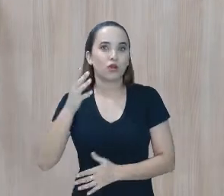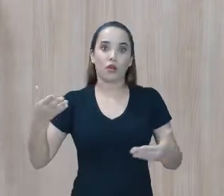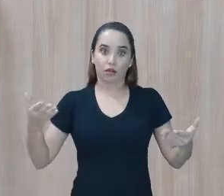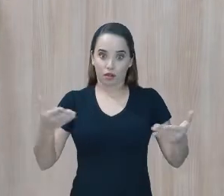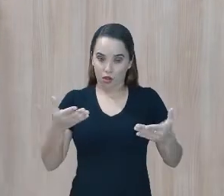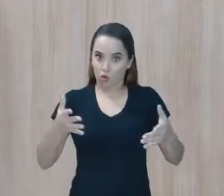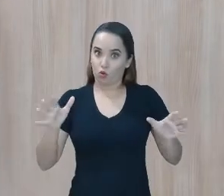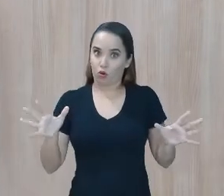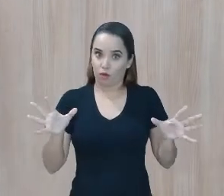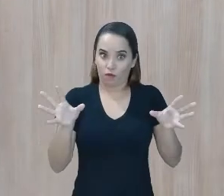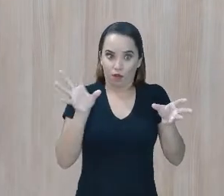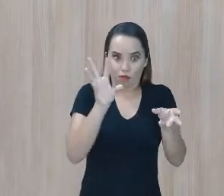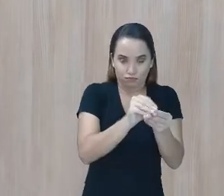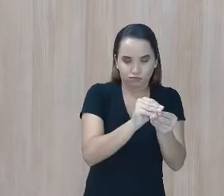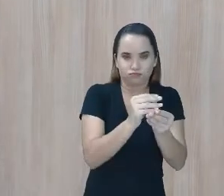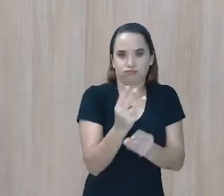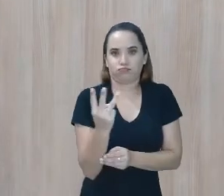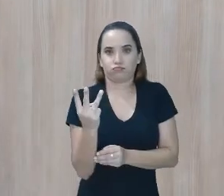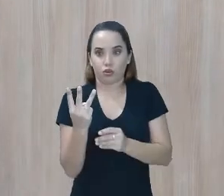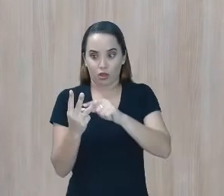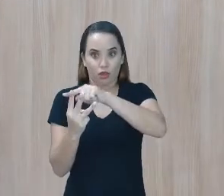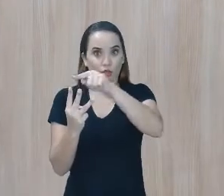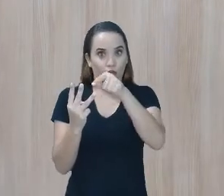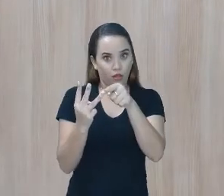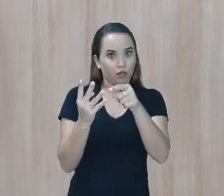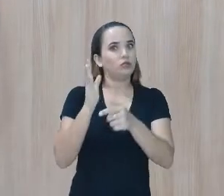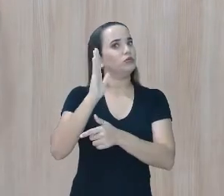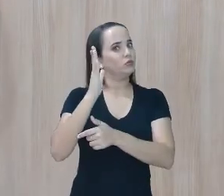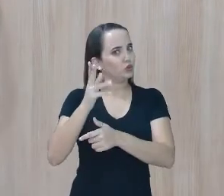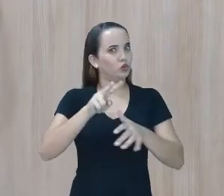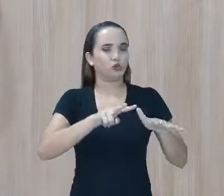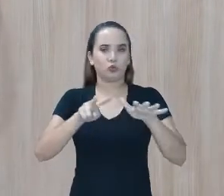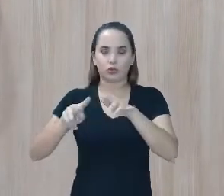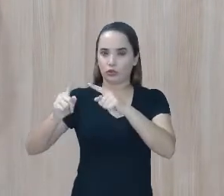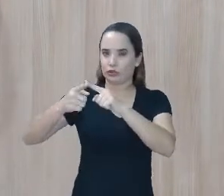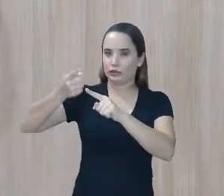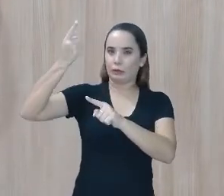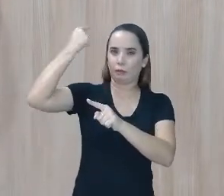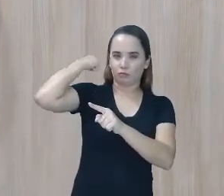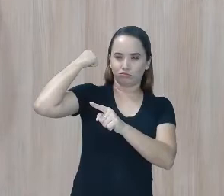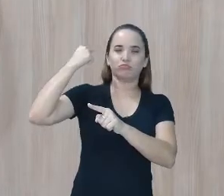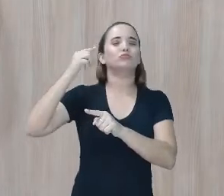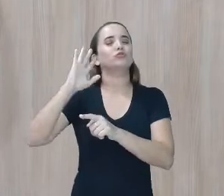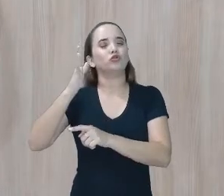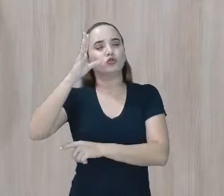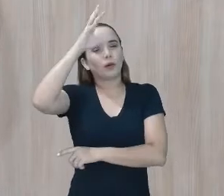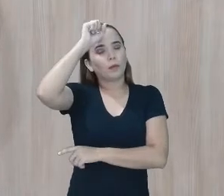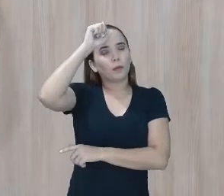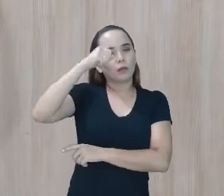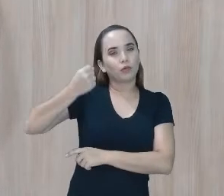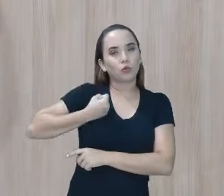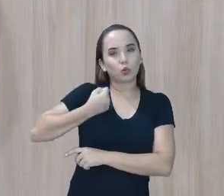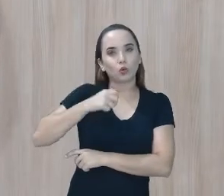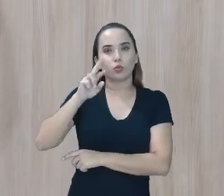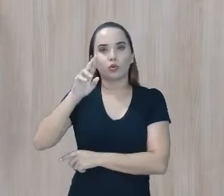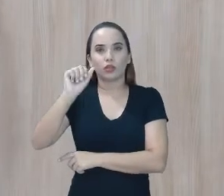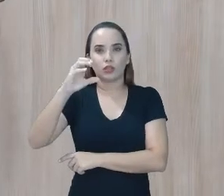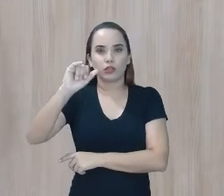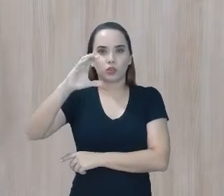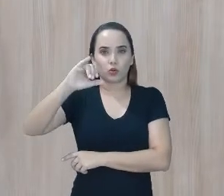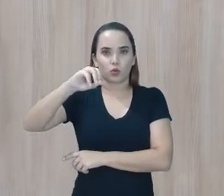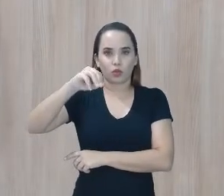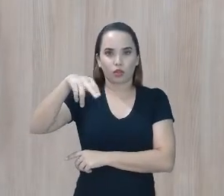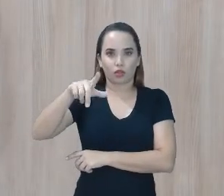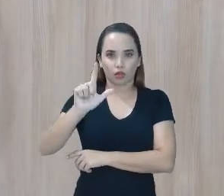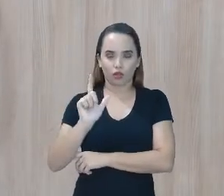de 3 aulas que nós começamos desde a semana passada sobre números racionais. Ou seja, lembrando que o número racional,